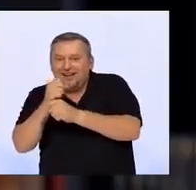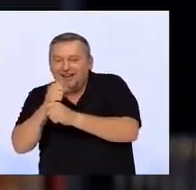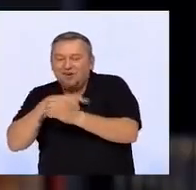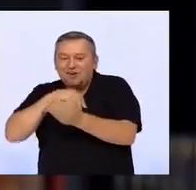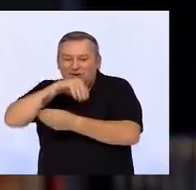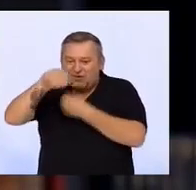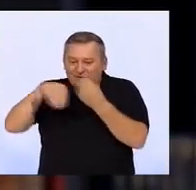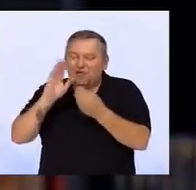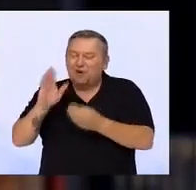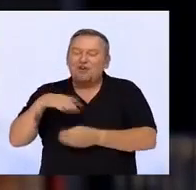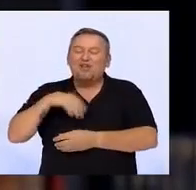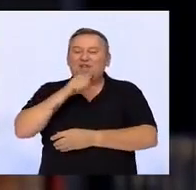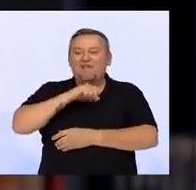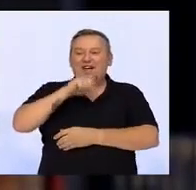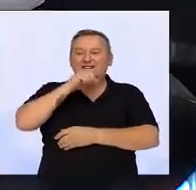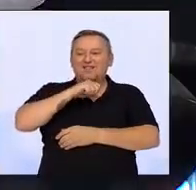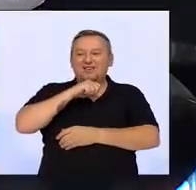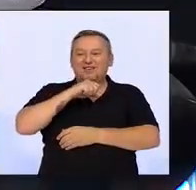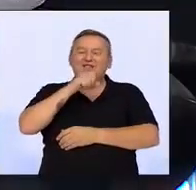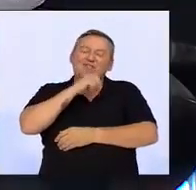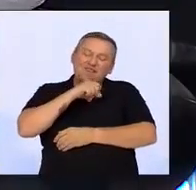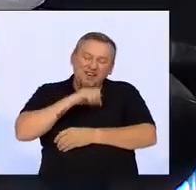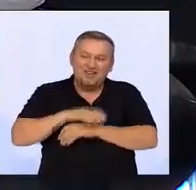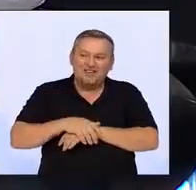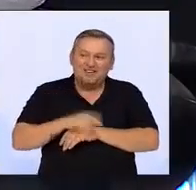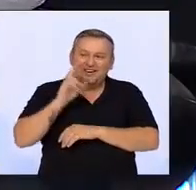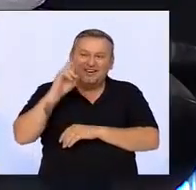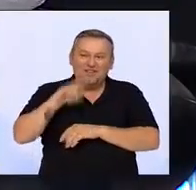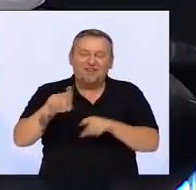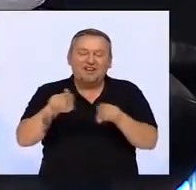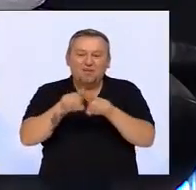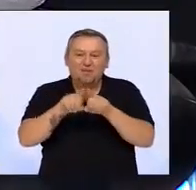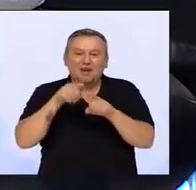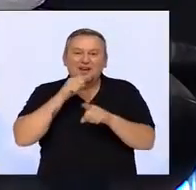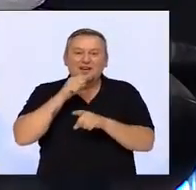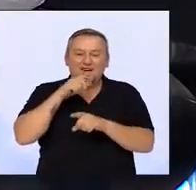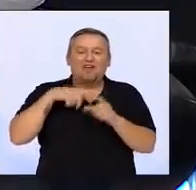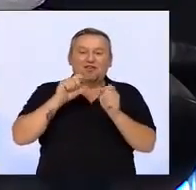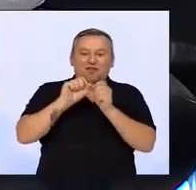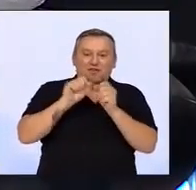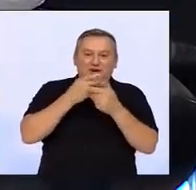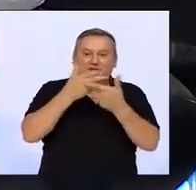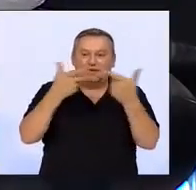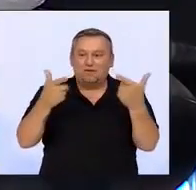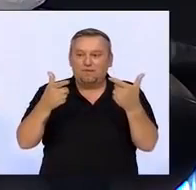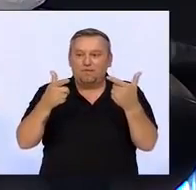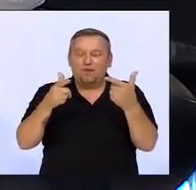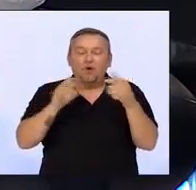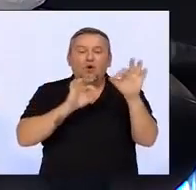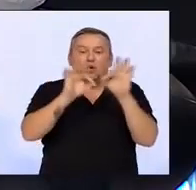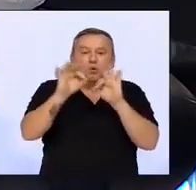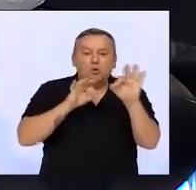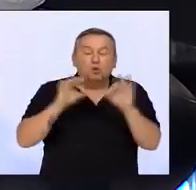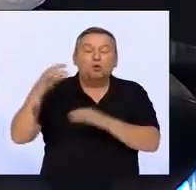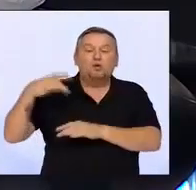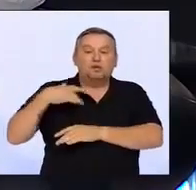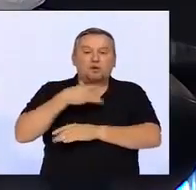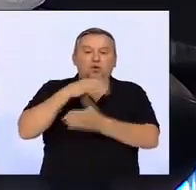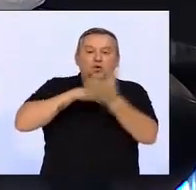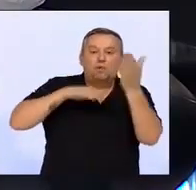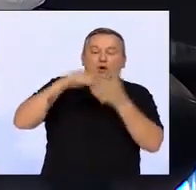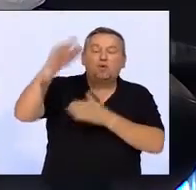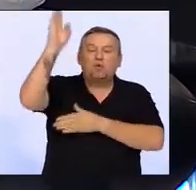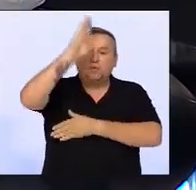história, que eu sou velho. Então, eu sou médico e velho. Então, veja, né? A gente com o SUS, a gente espalhou o sistema de saúde para todo o Brasil. Eu tenho